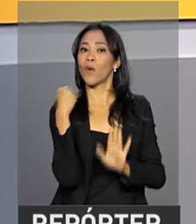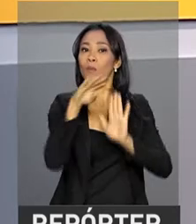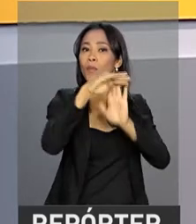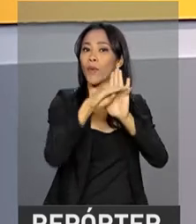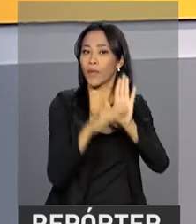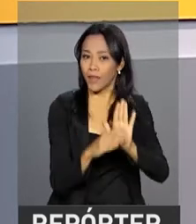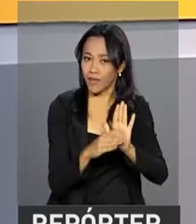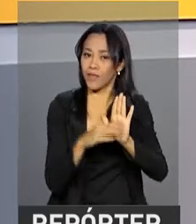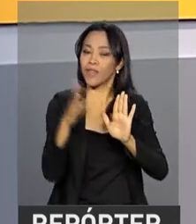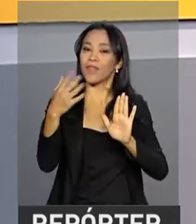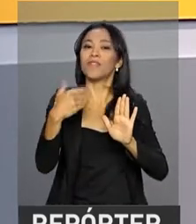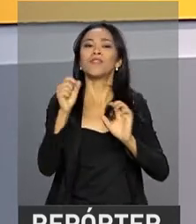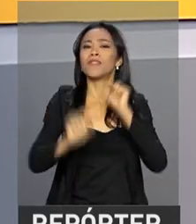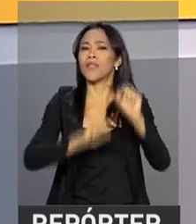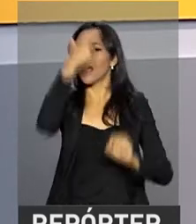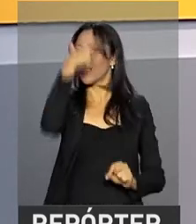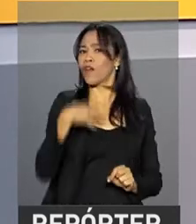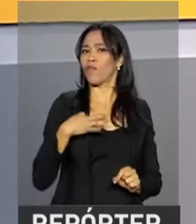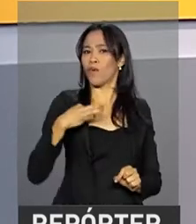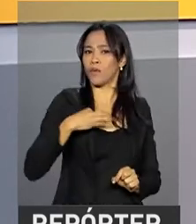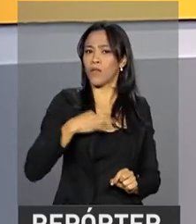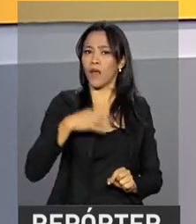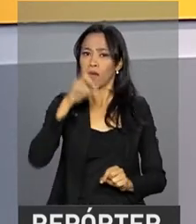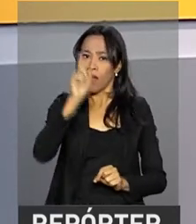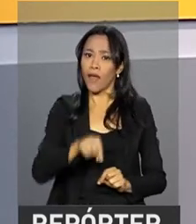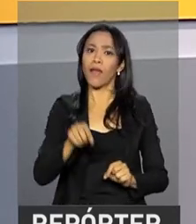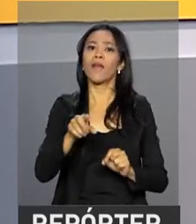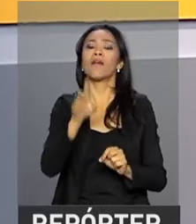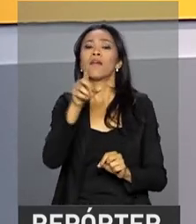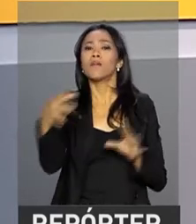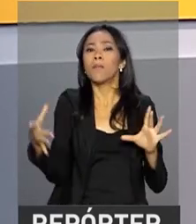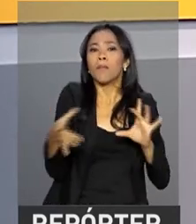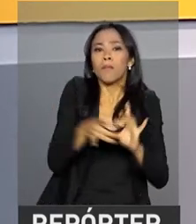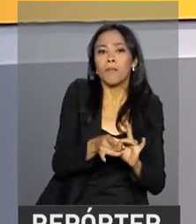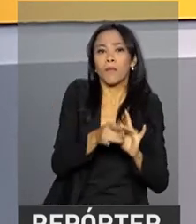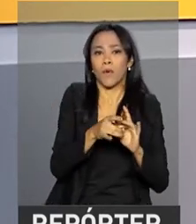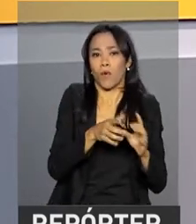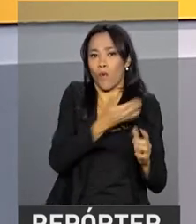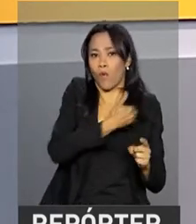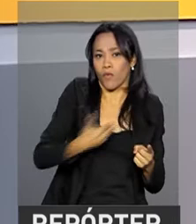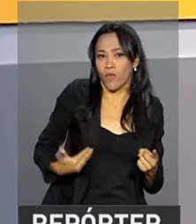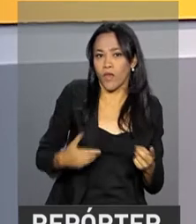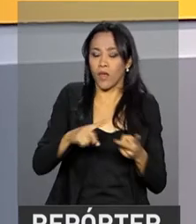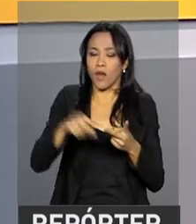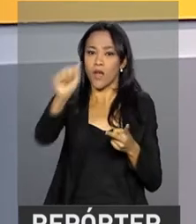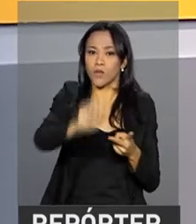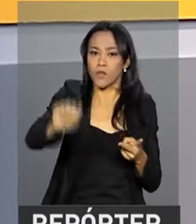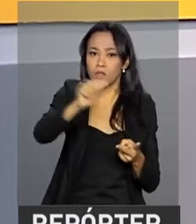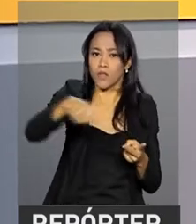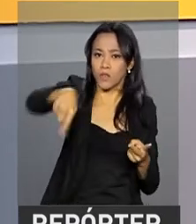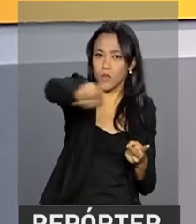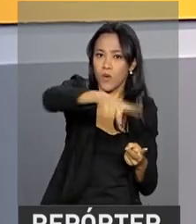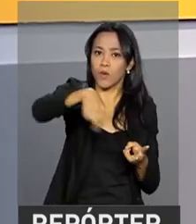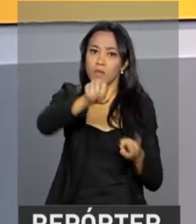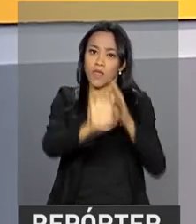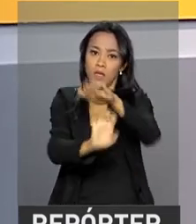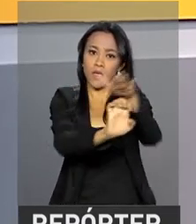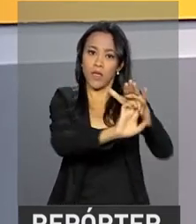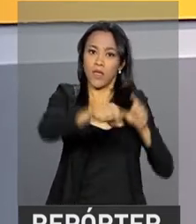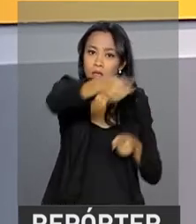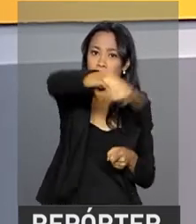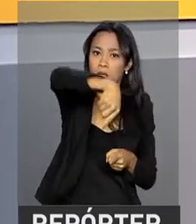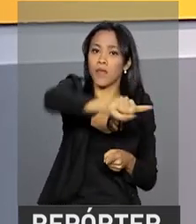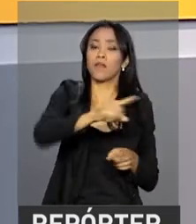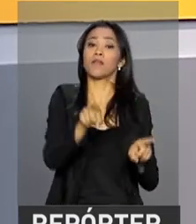voluntariado o voluntário será feita em conjunto com o governo organizações da sociedade civil empresas e o